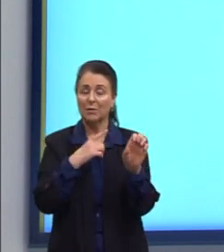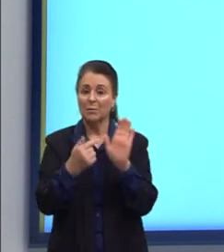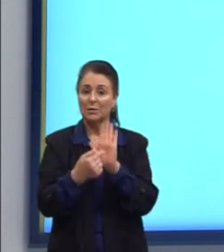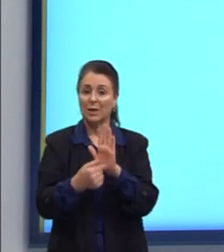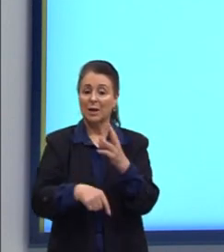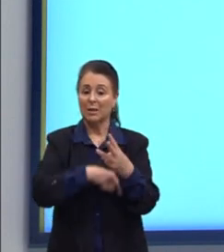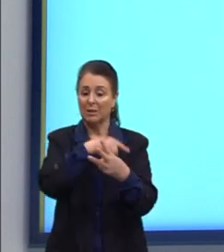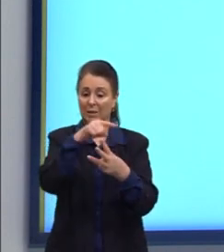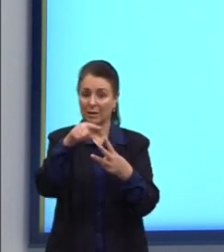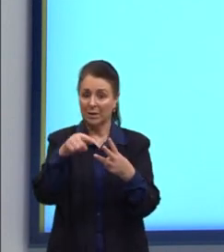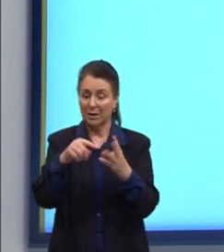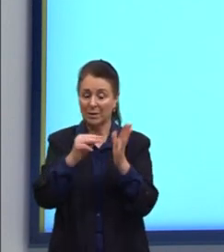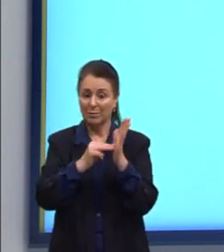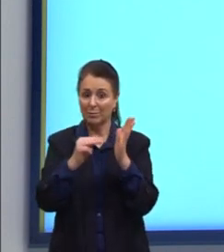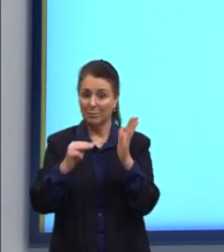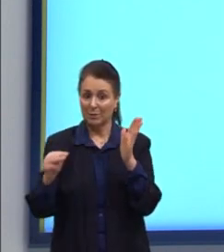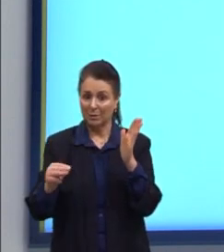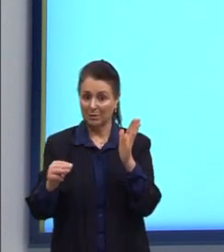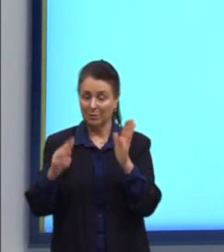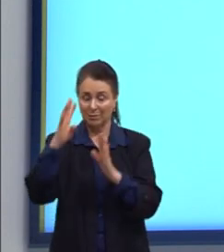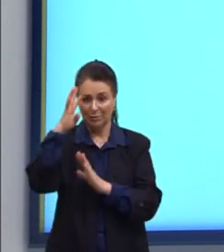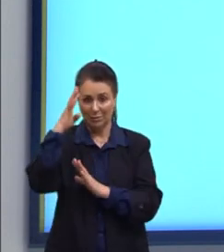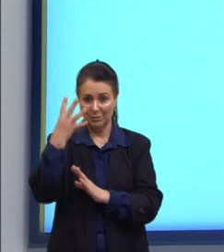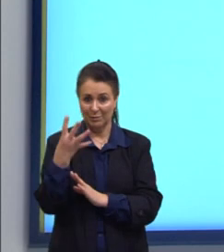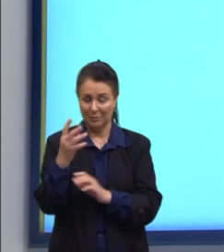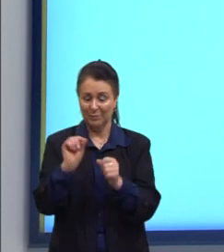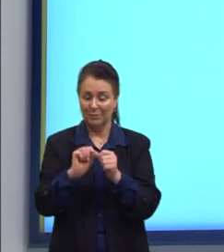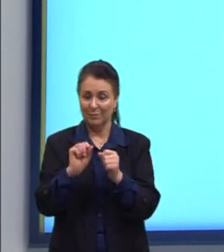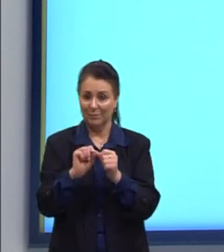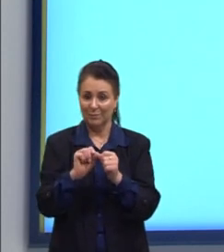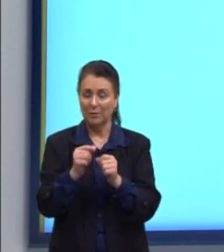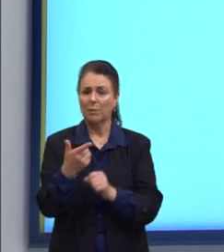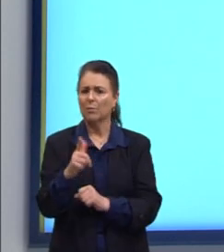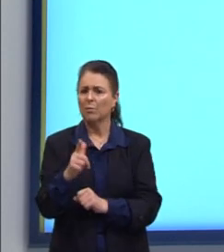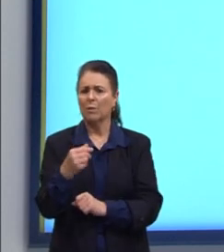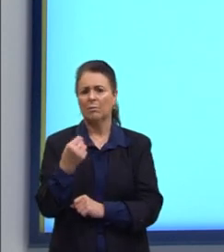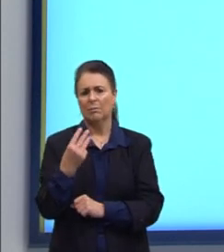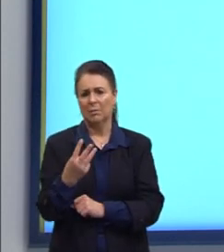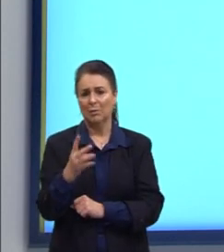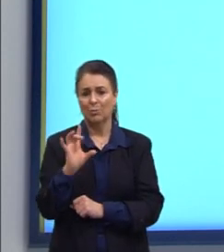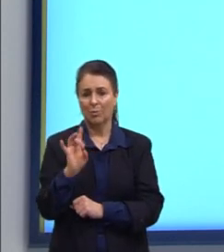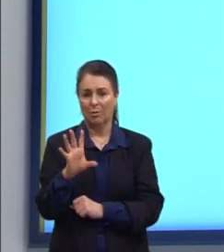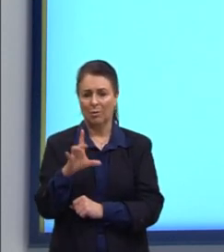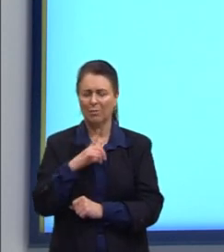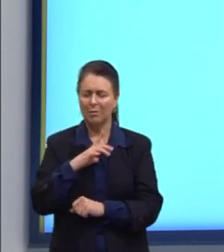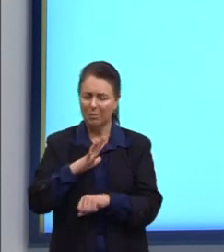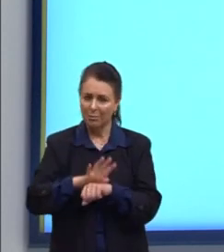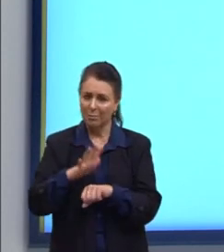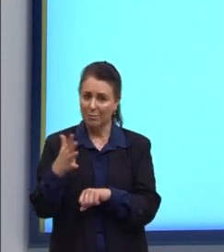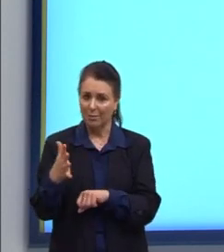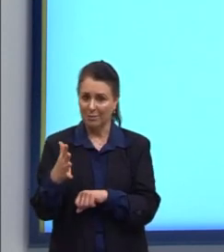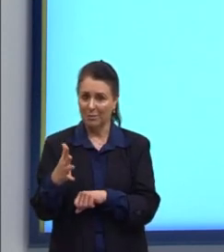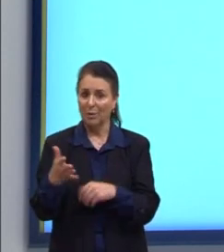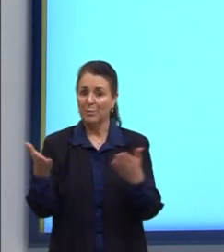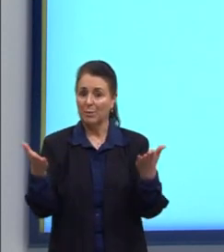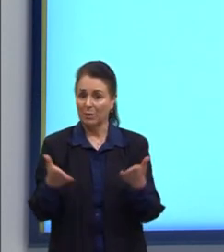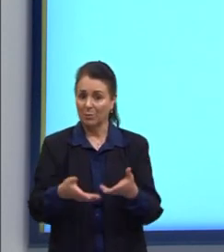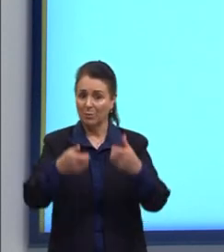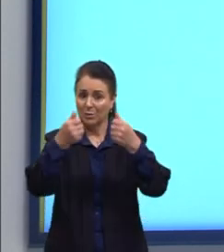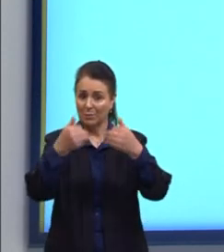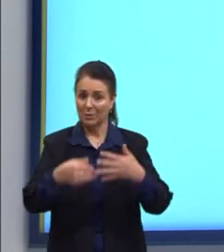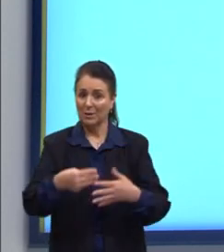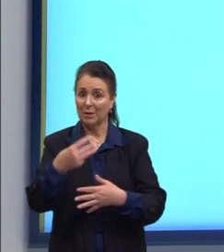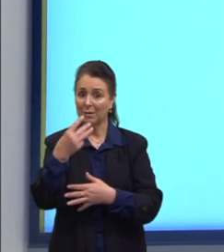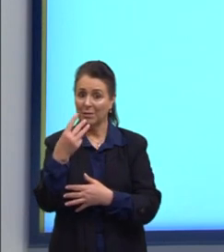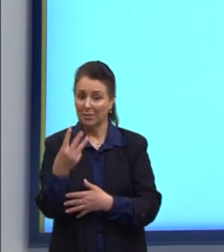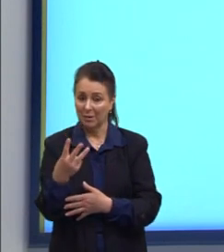formas três métodos de resolução não existem só esses três existem outros tá assim como existe